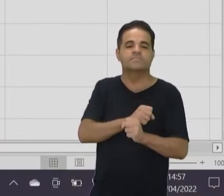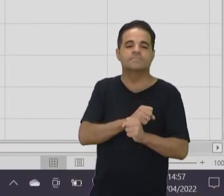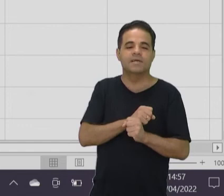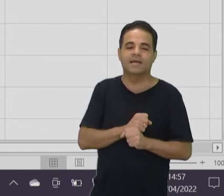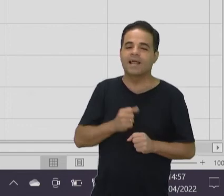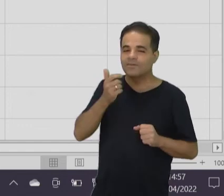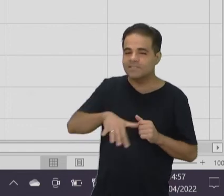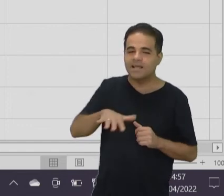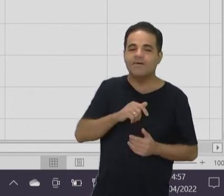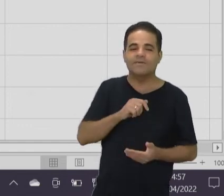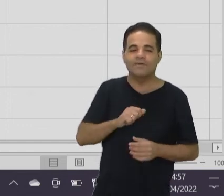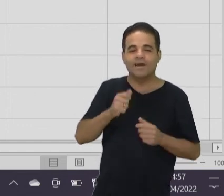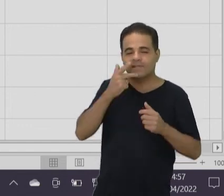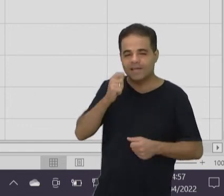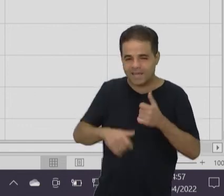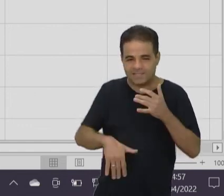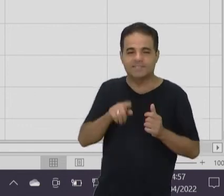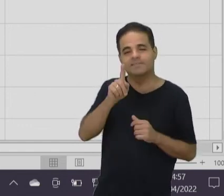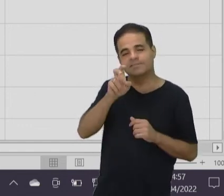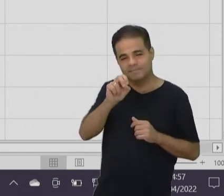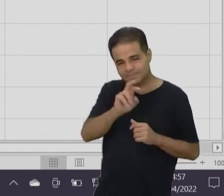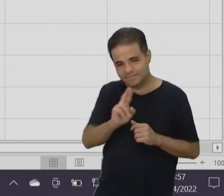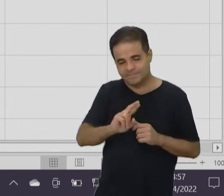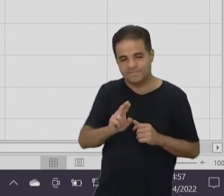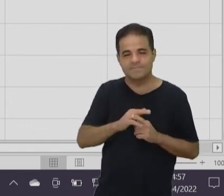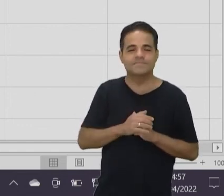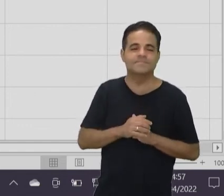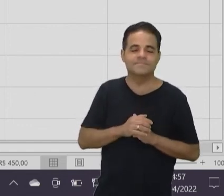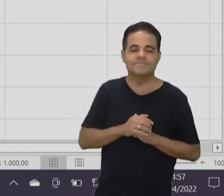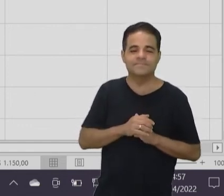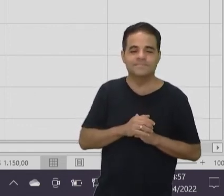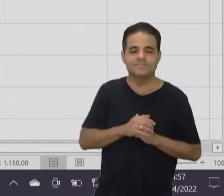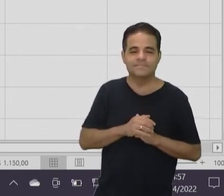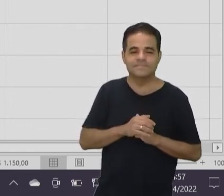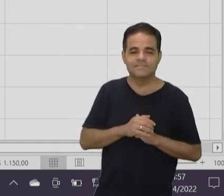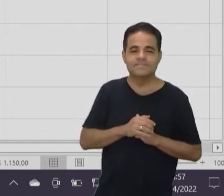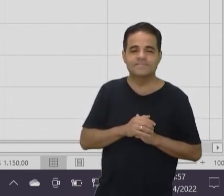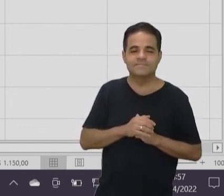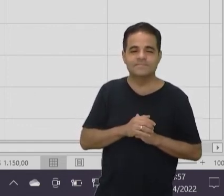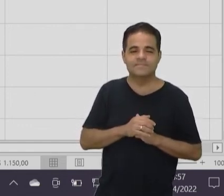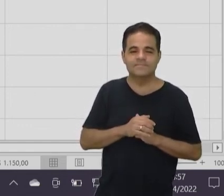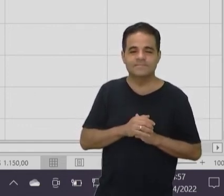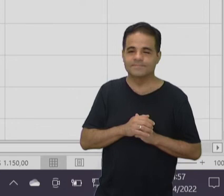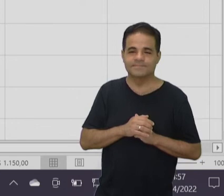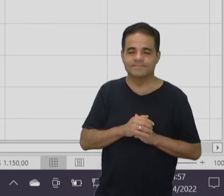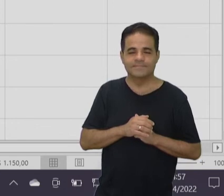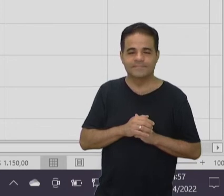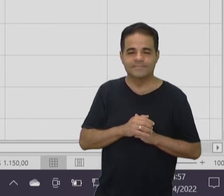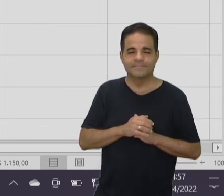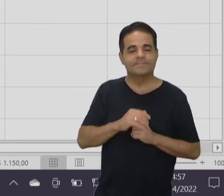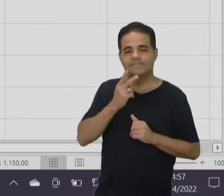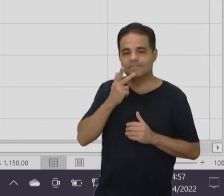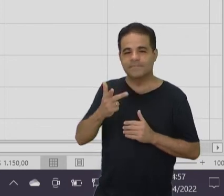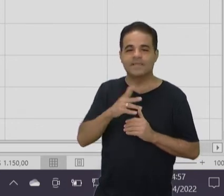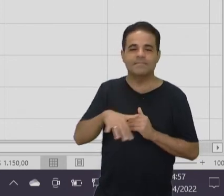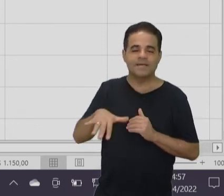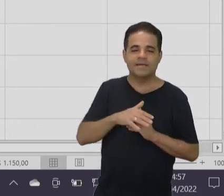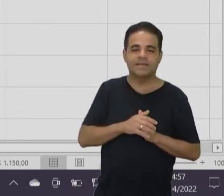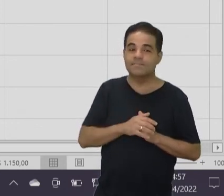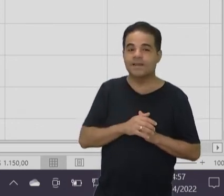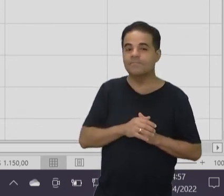a quero gente... ver. Depois a gente vê o ano aí da professora. Vamos Então, ver como aí. que faz a soma? Mostra, fala pra mim. Aqui,